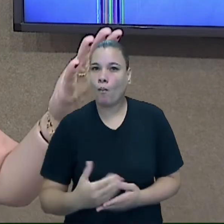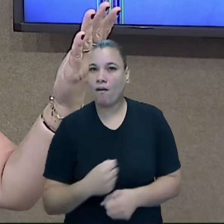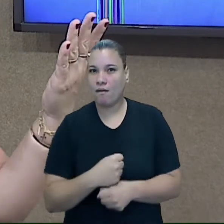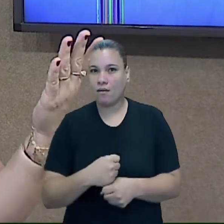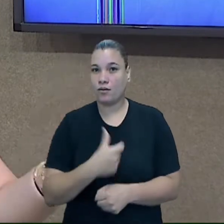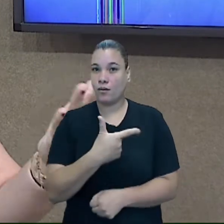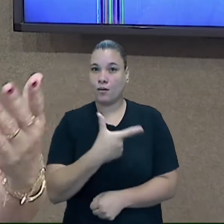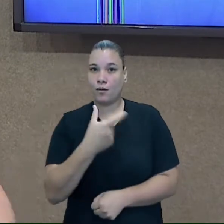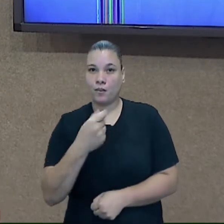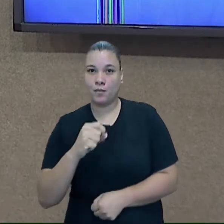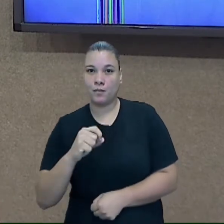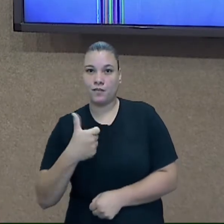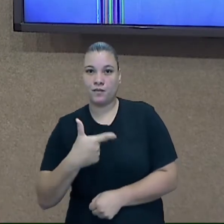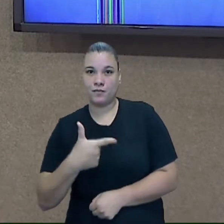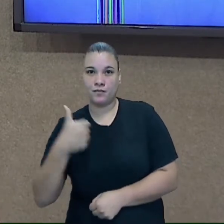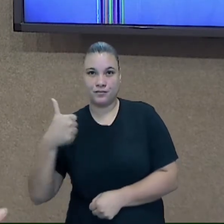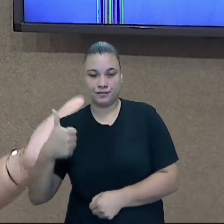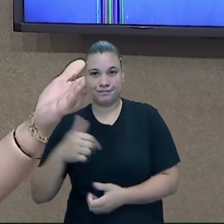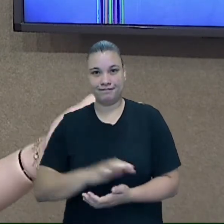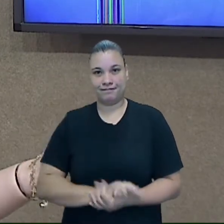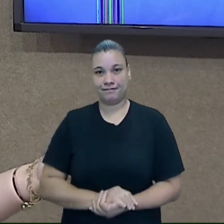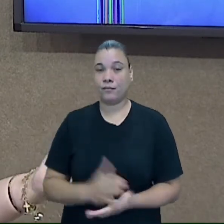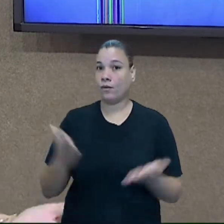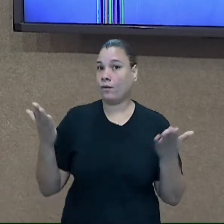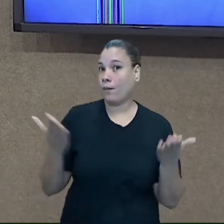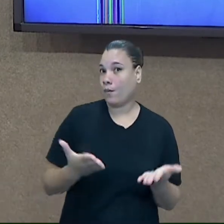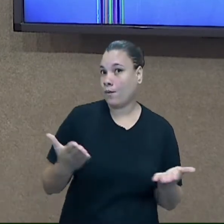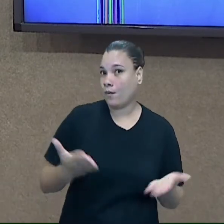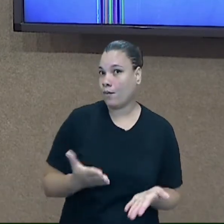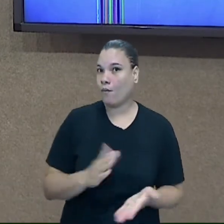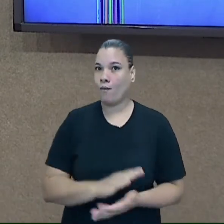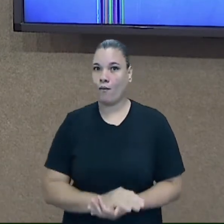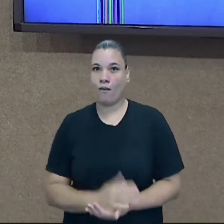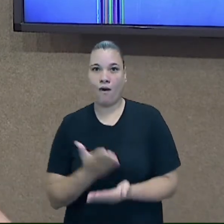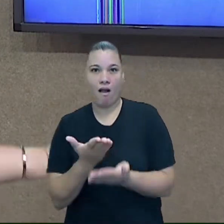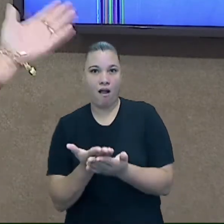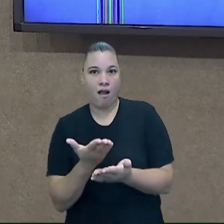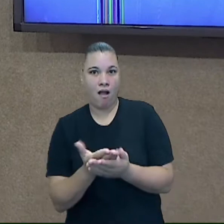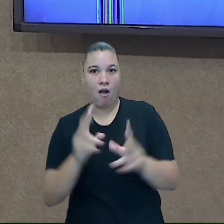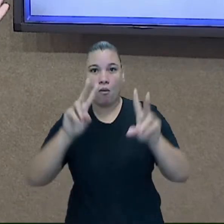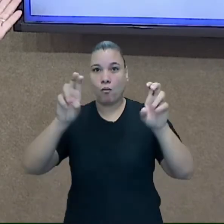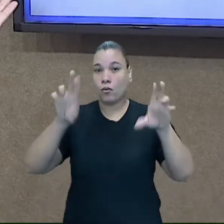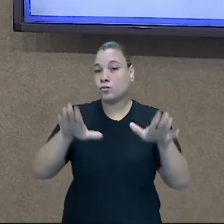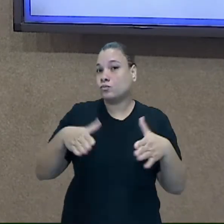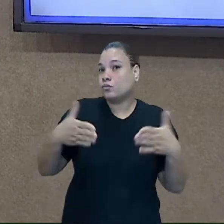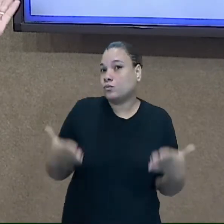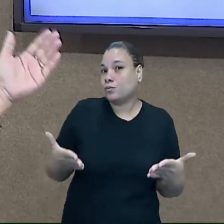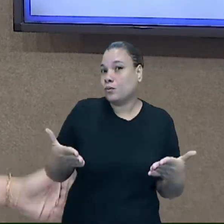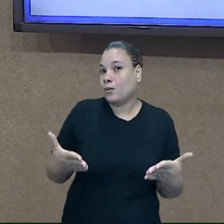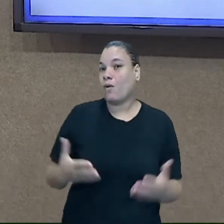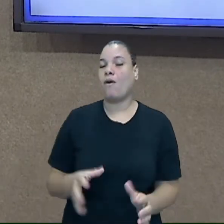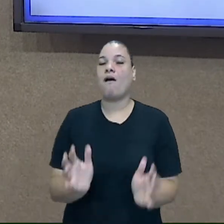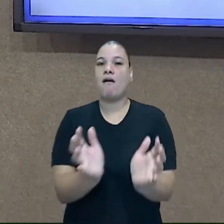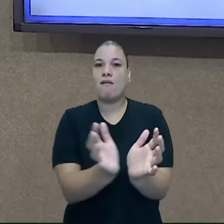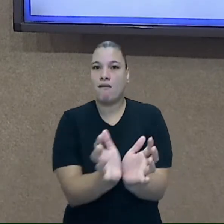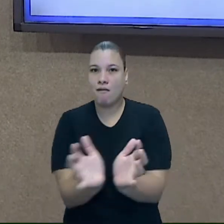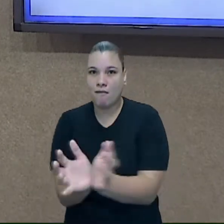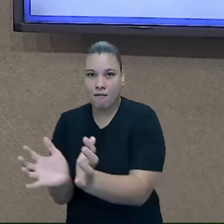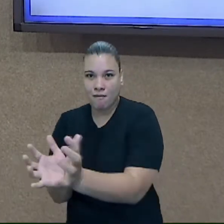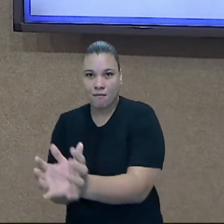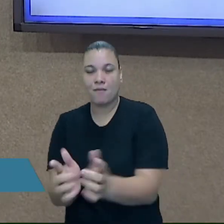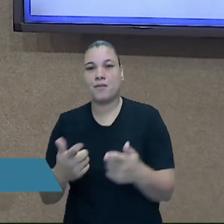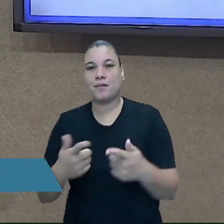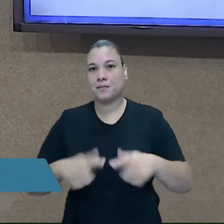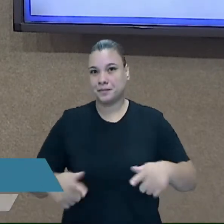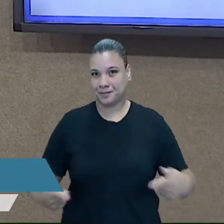o ano de 2021. E para hoje nós teremos aula sobre classe gramatical. Eu